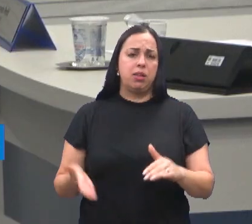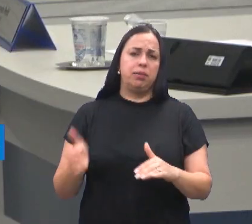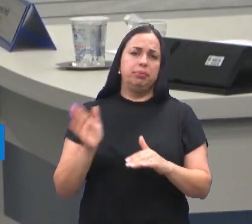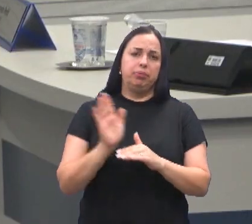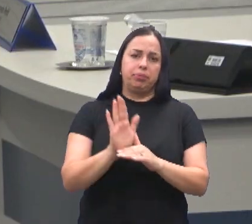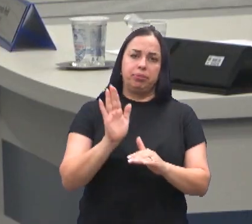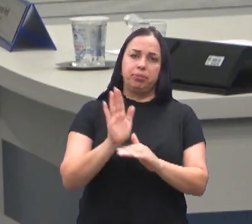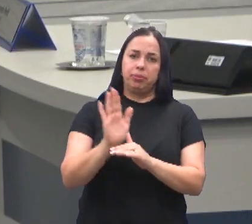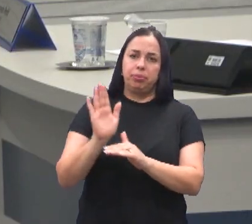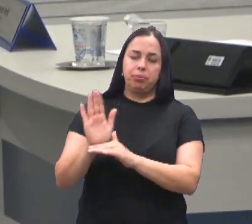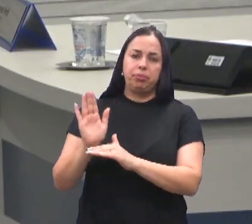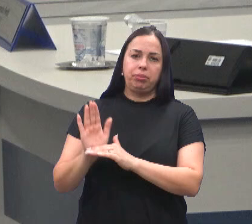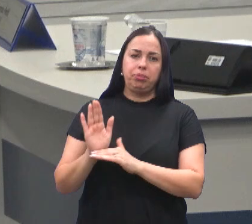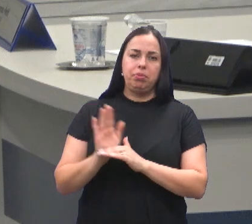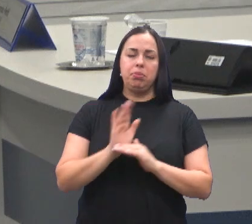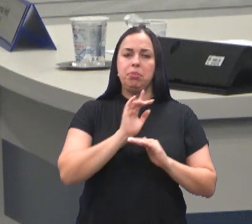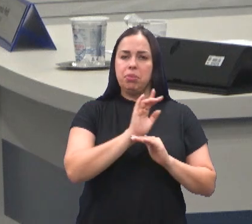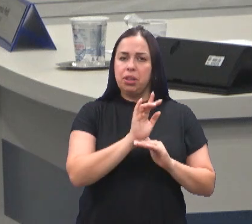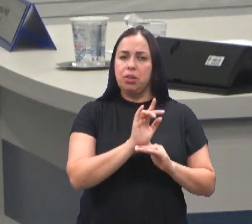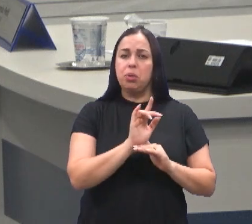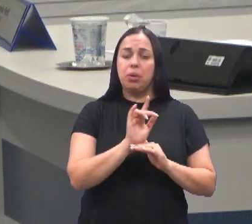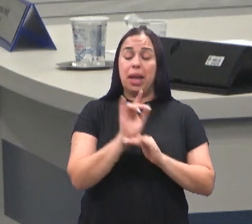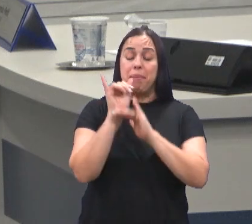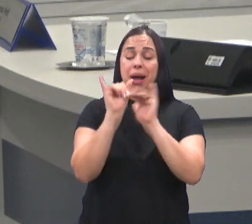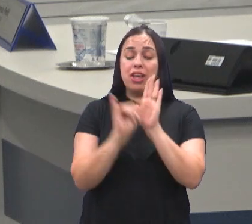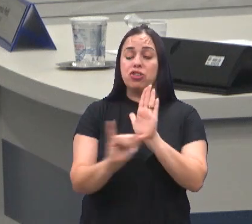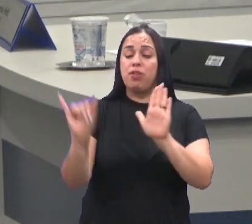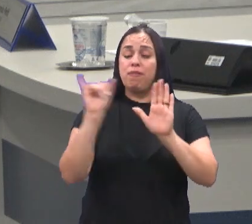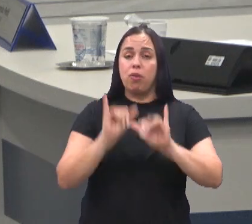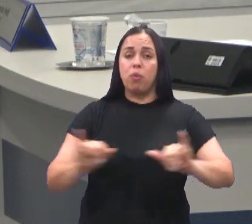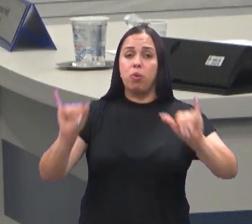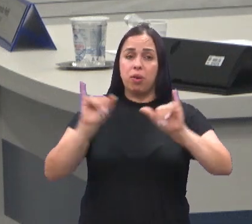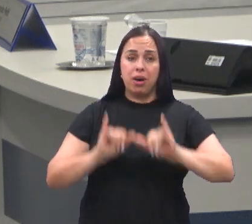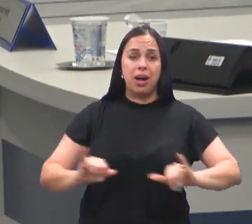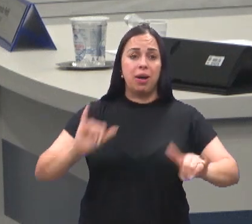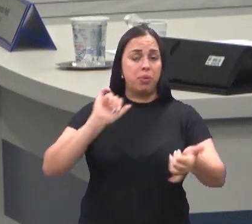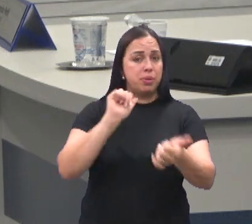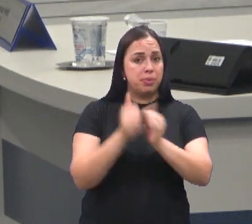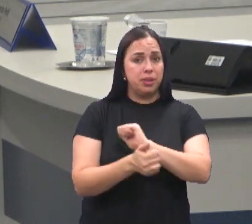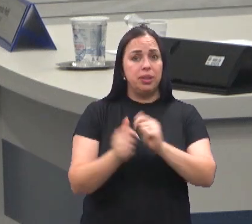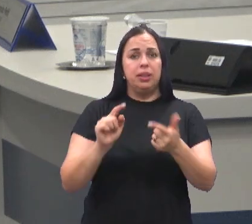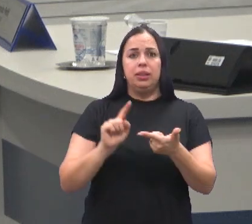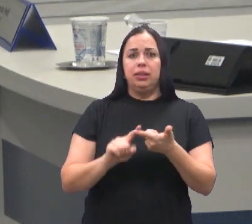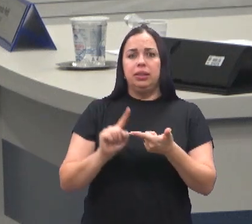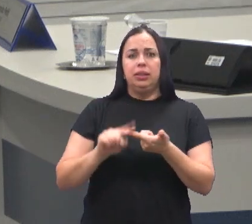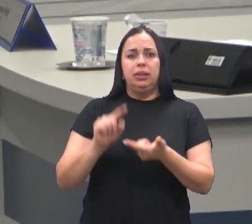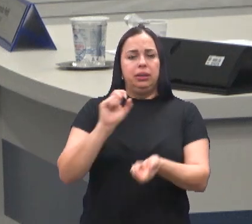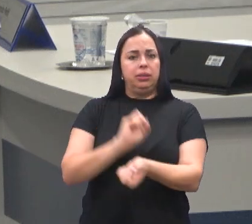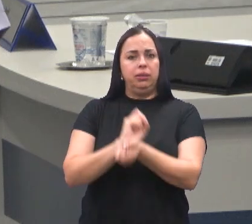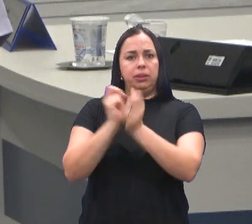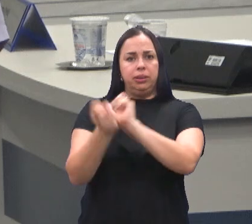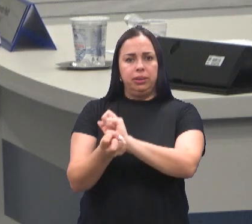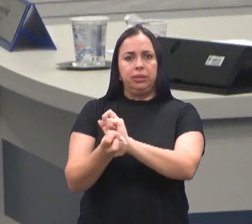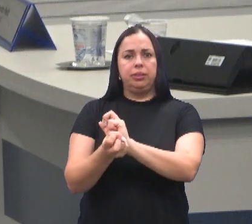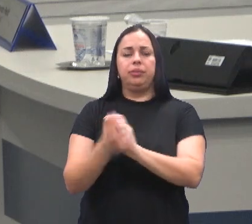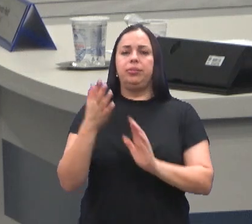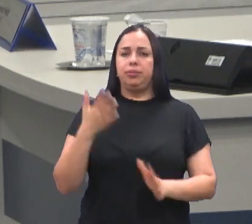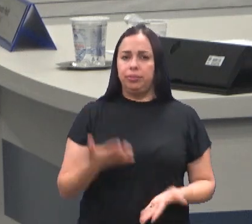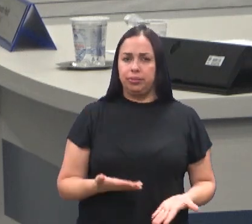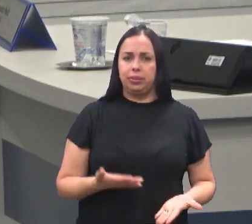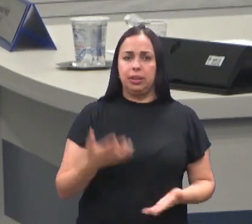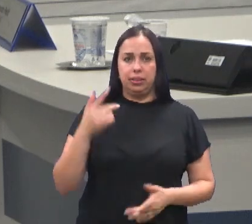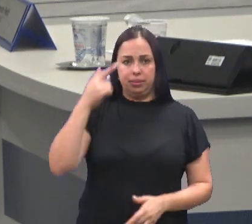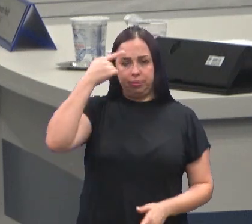demais para divulgar a capoeira, o esporte, é um apaixonado pelo esporte. Na semana passada ainda eu